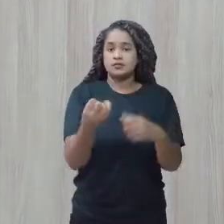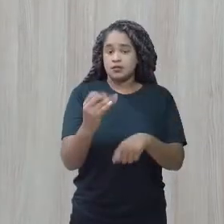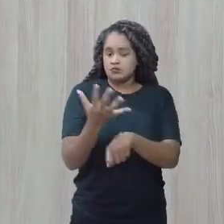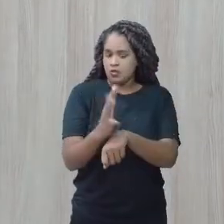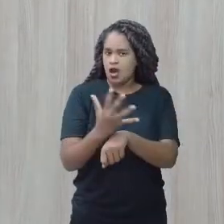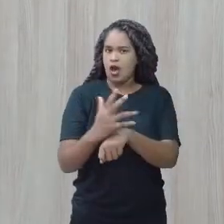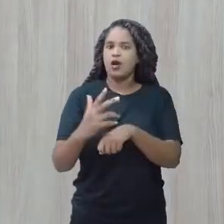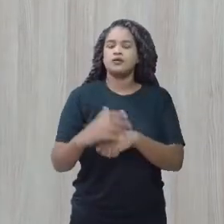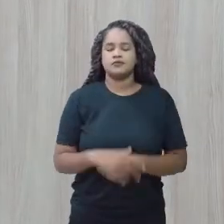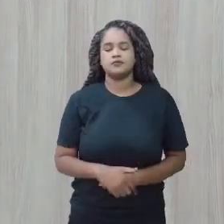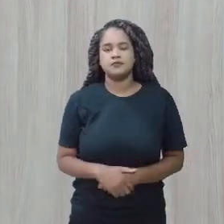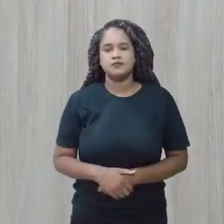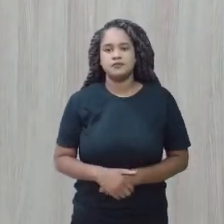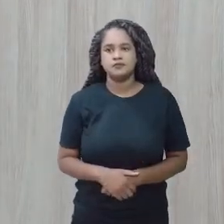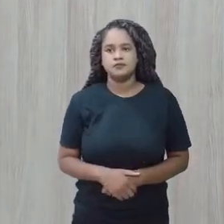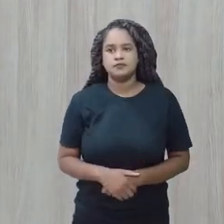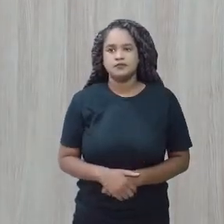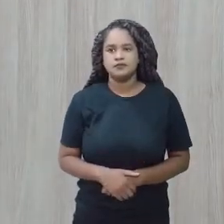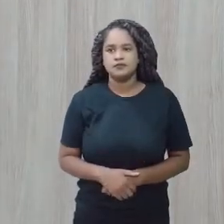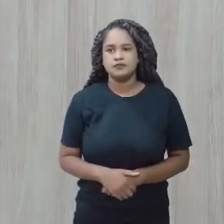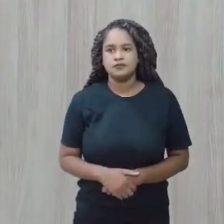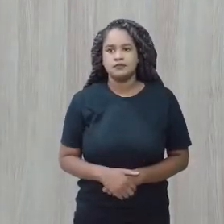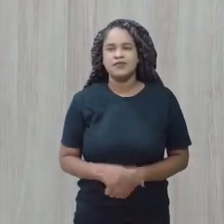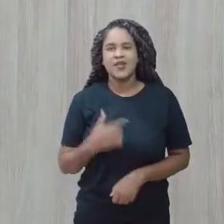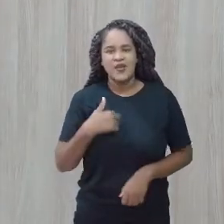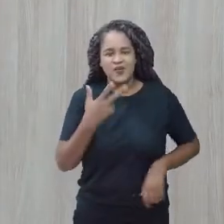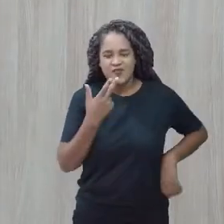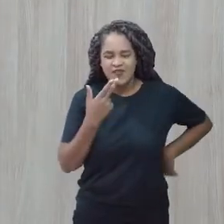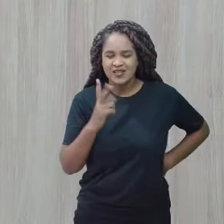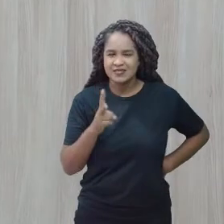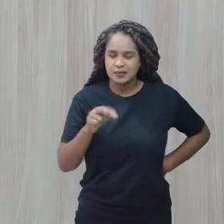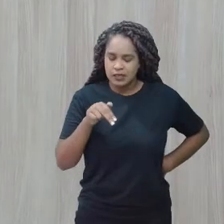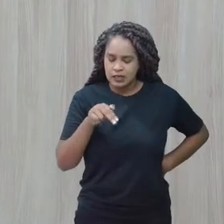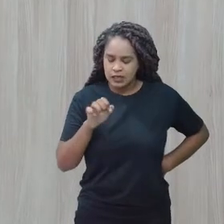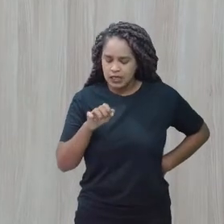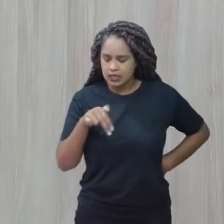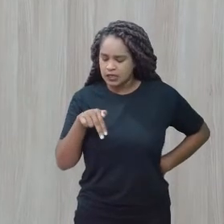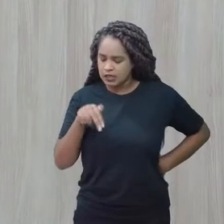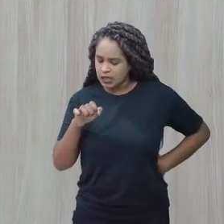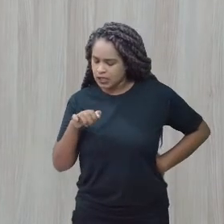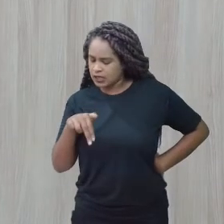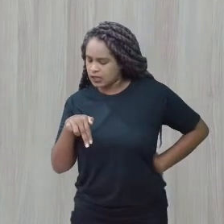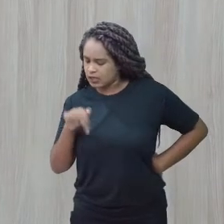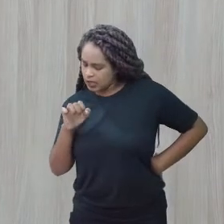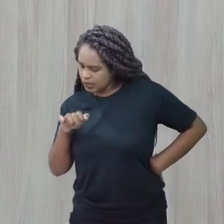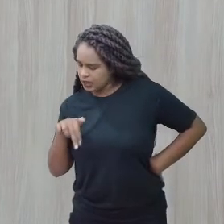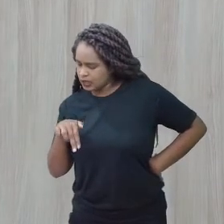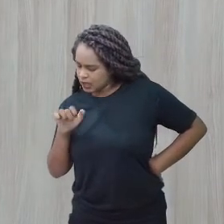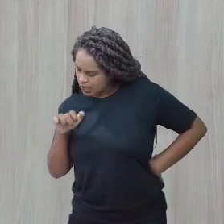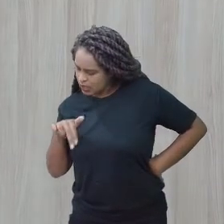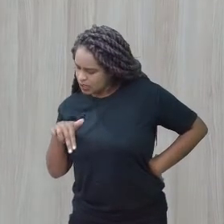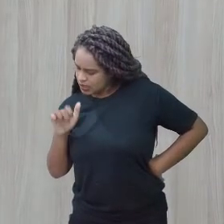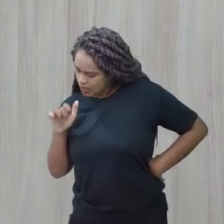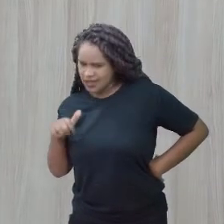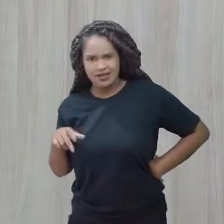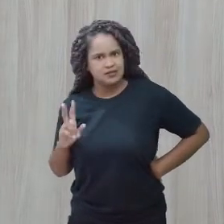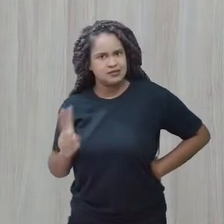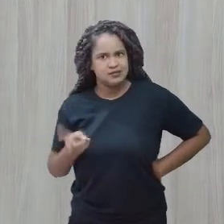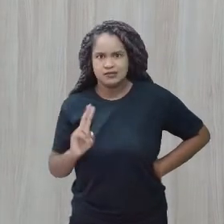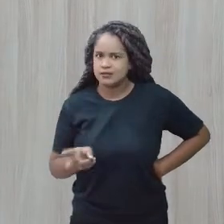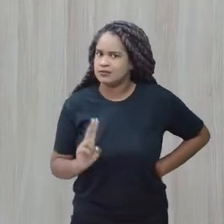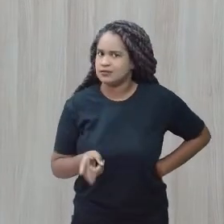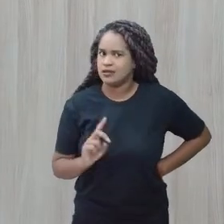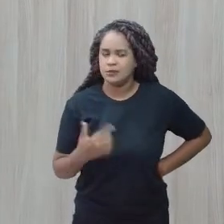prática, né? Vamos embora. Eu falo muito né? Depois, quando eu vou assistir as minhas aulas, eu fico, meu Deus, como eu falo tanto né?